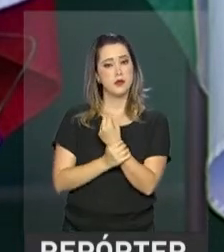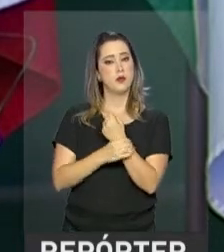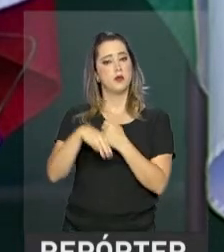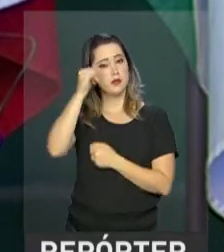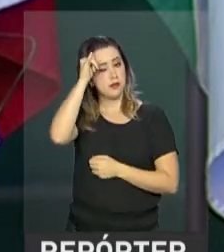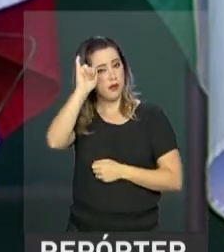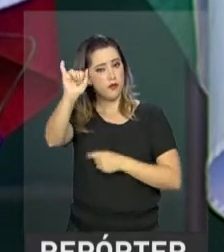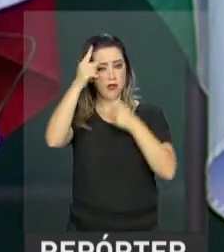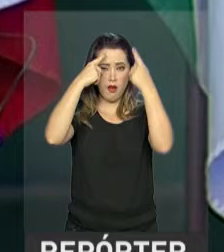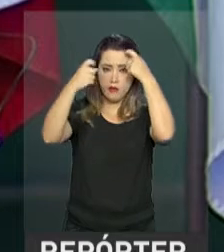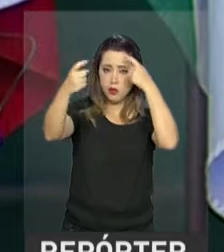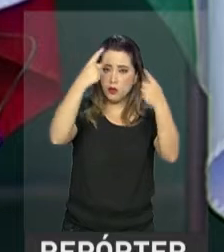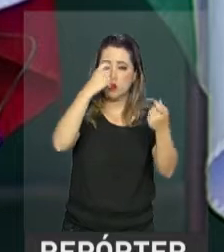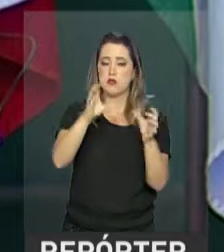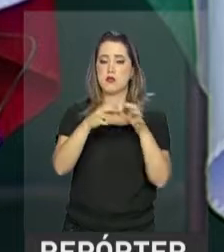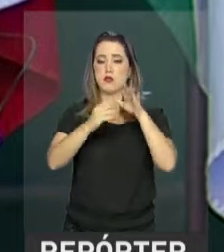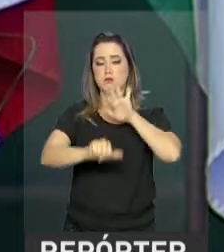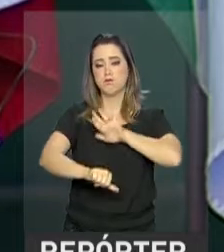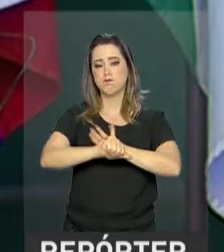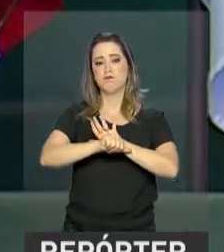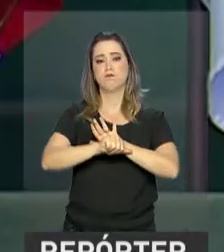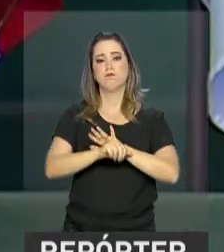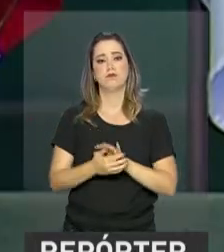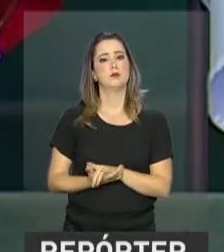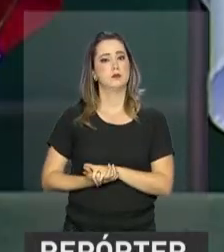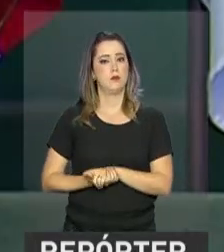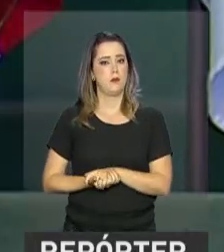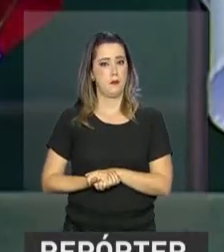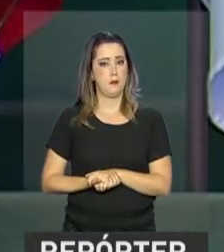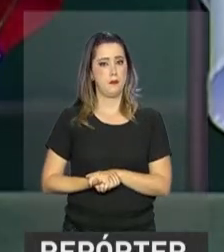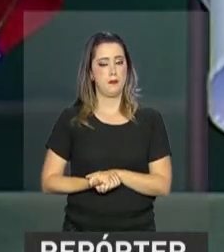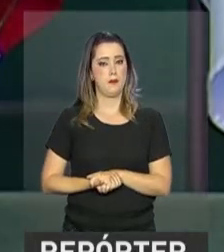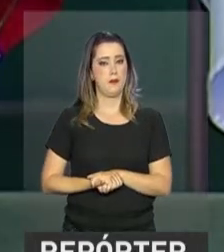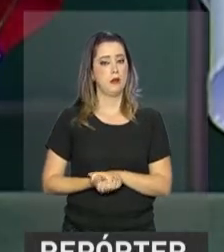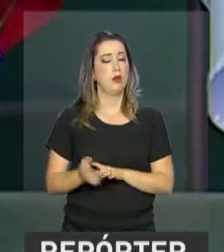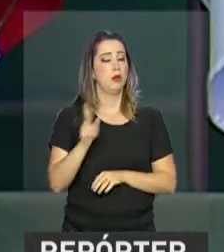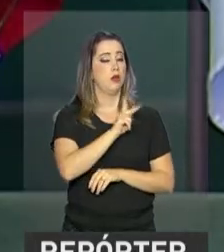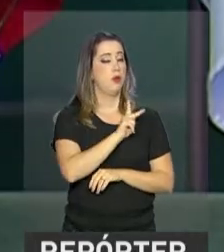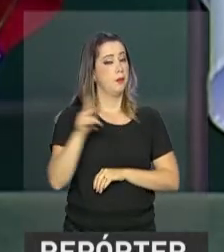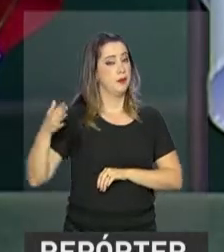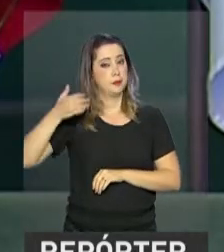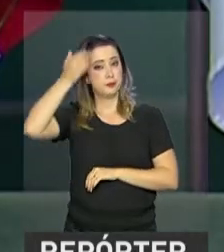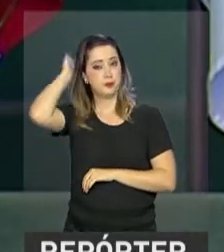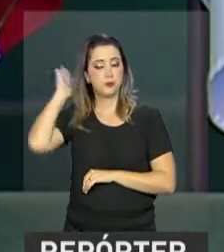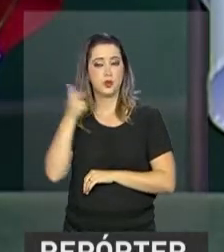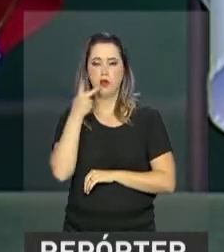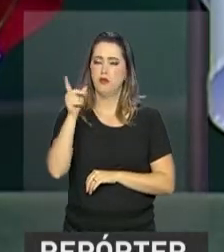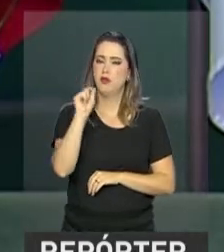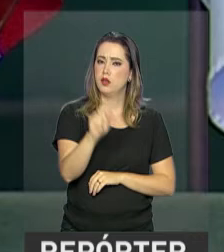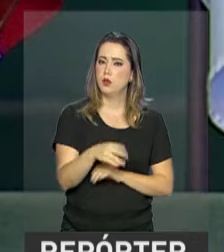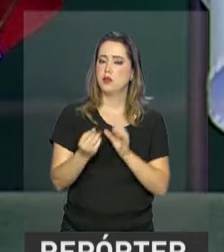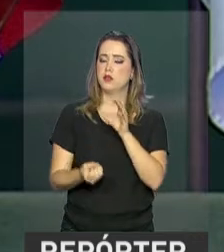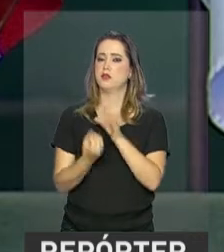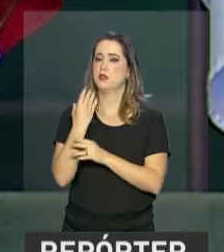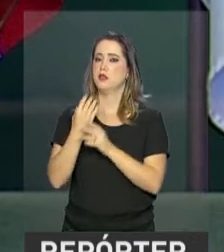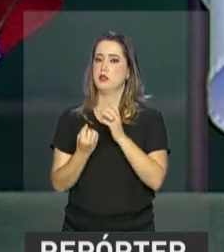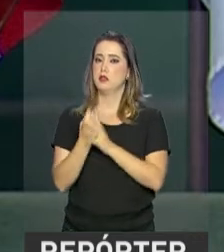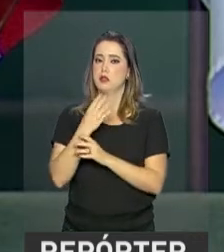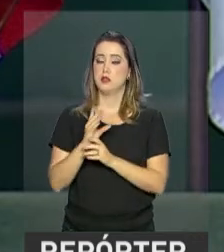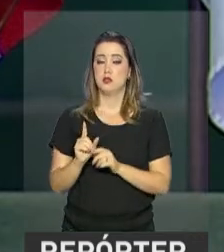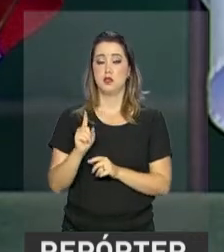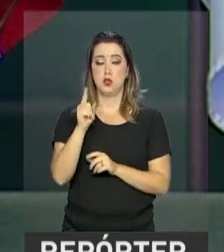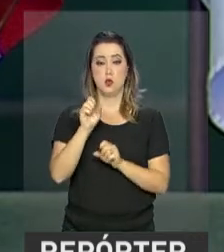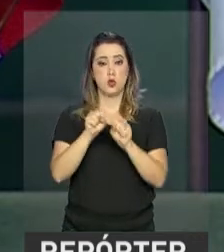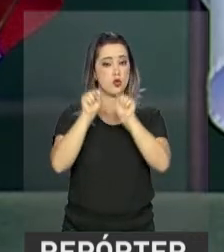à violência o crime organizado será perene ainda em seu discurso o presidente michel temer afirmou que a criação do sistema único